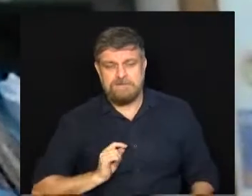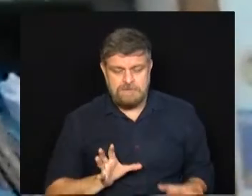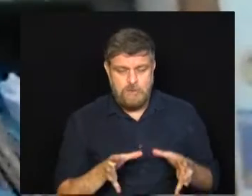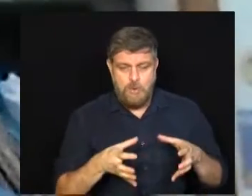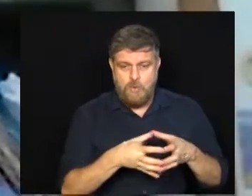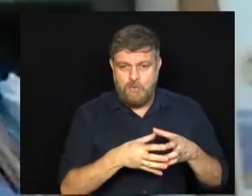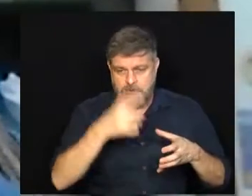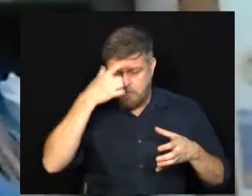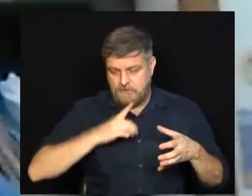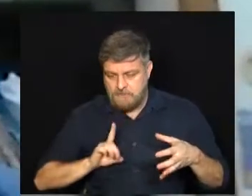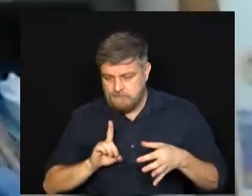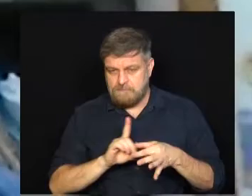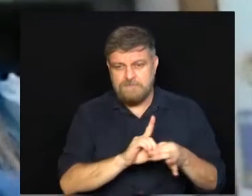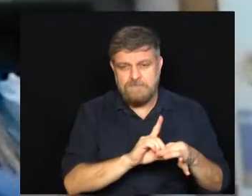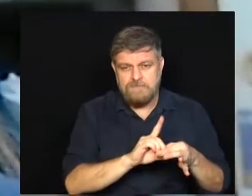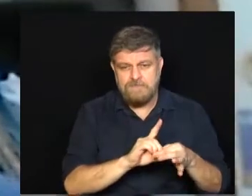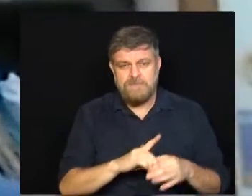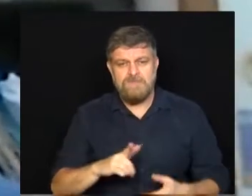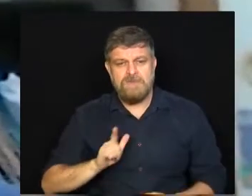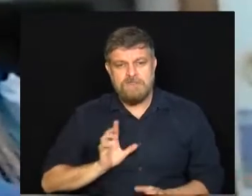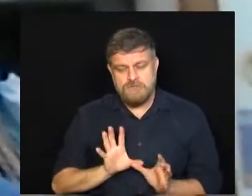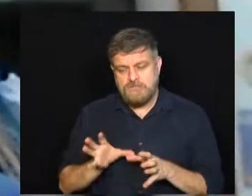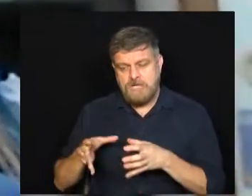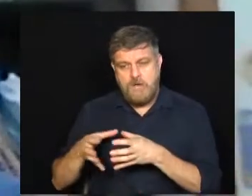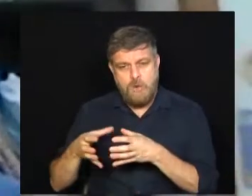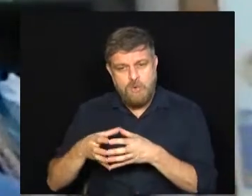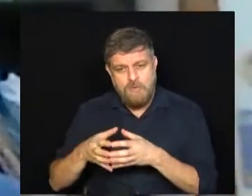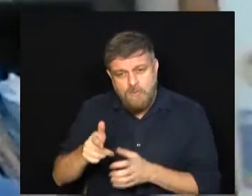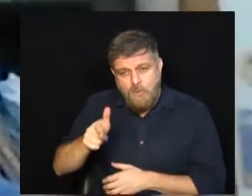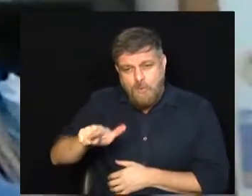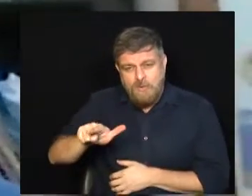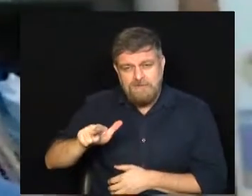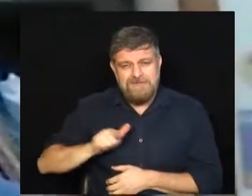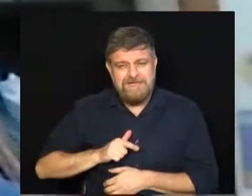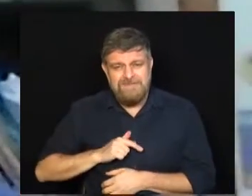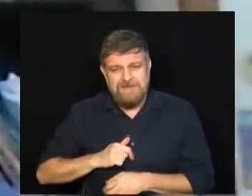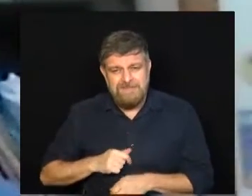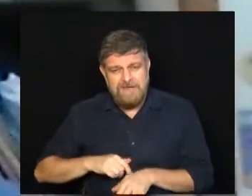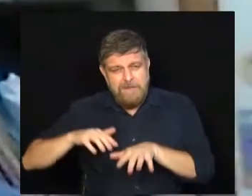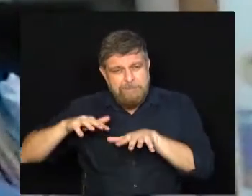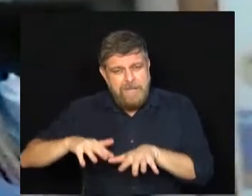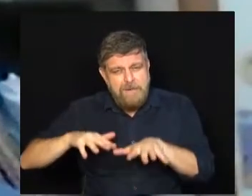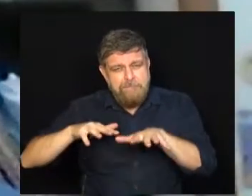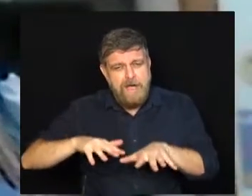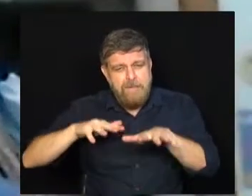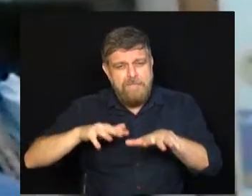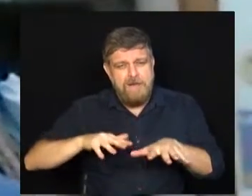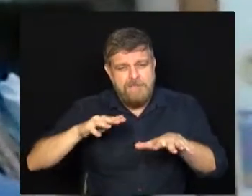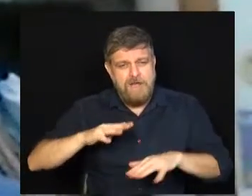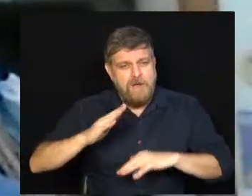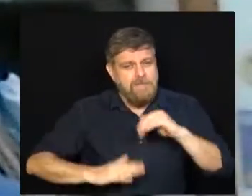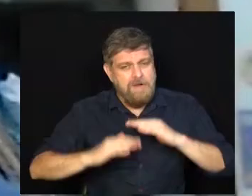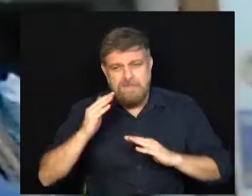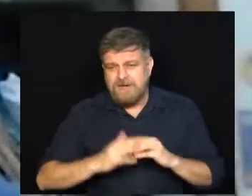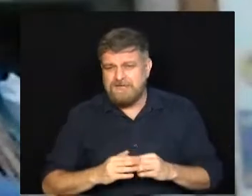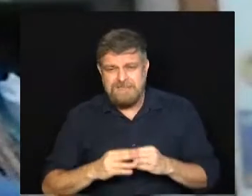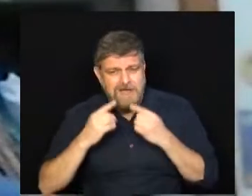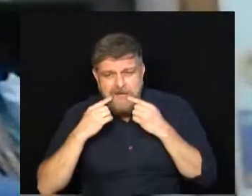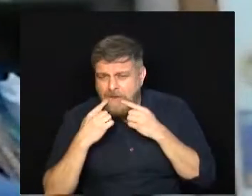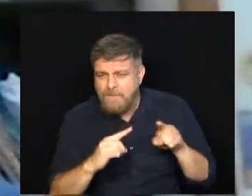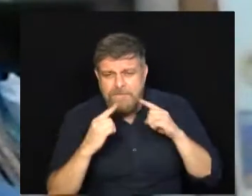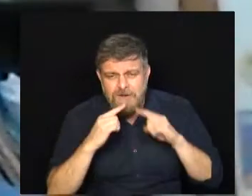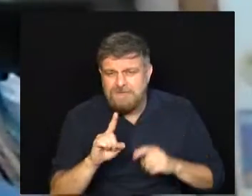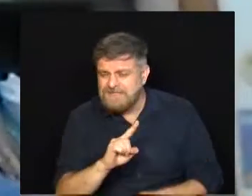em 98, existia o grupo Expressão, e houve uma manifestação, um ato público contra a discriminação e contra